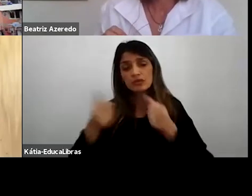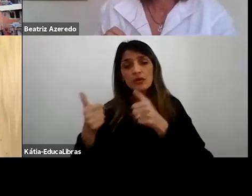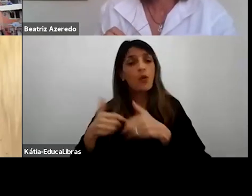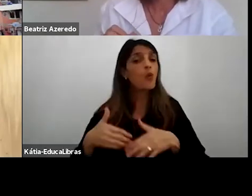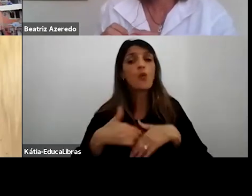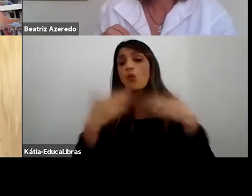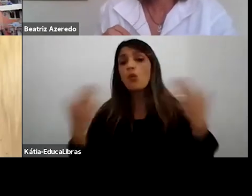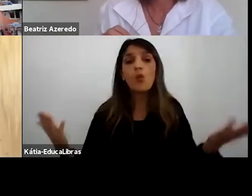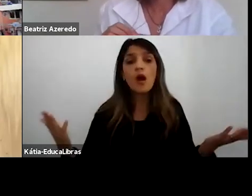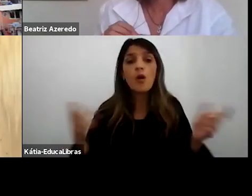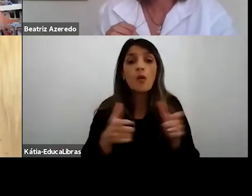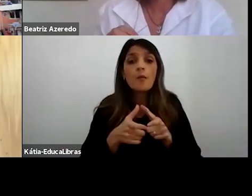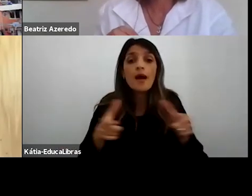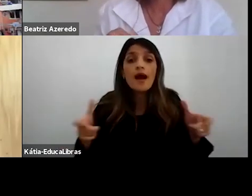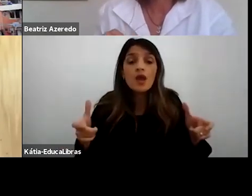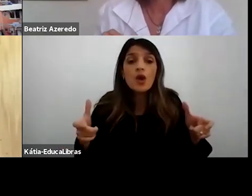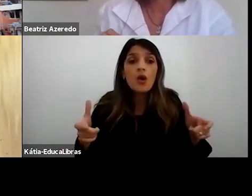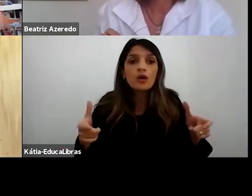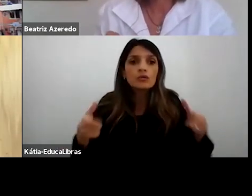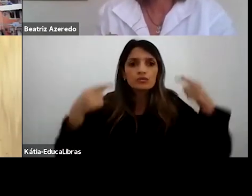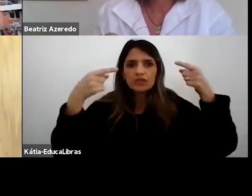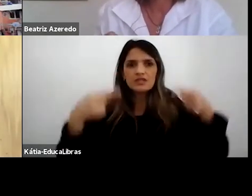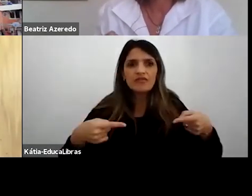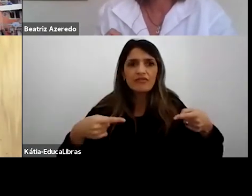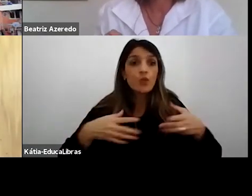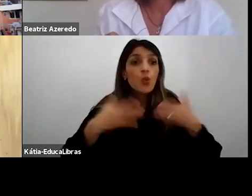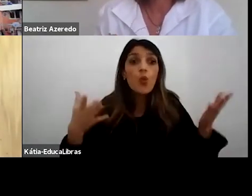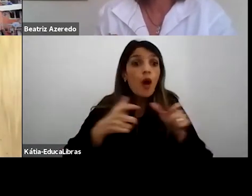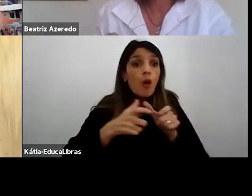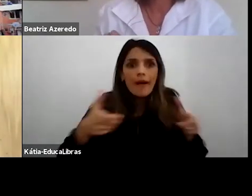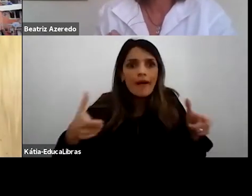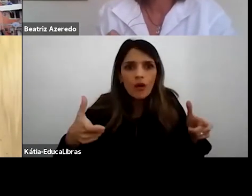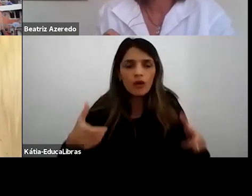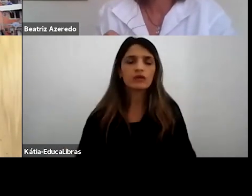o maior de todos os desafios?